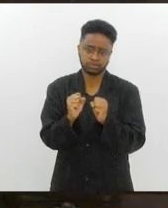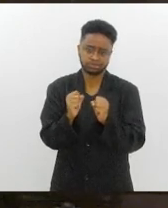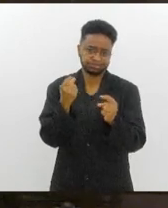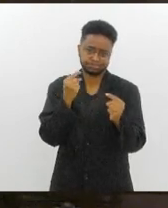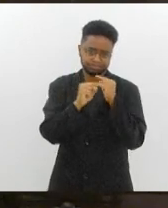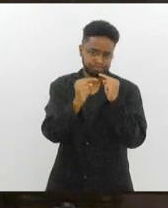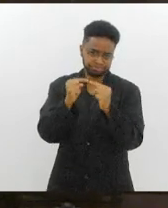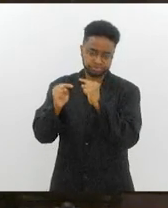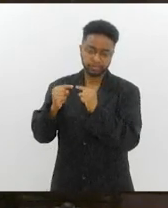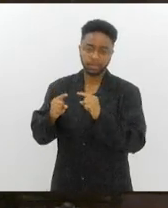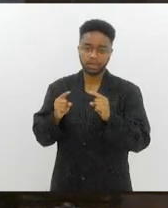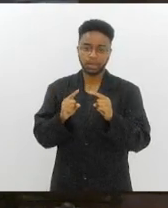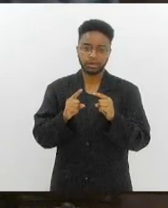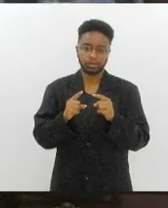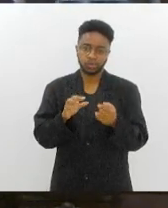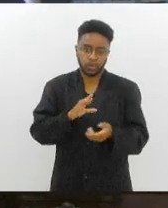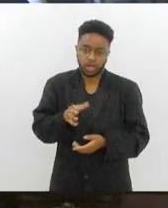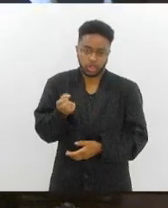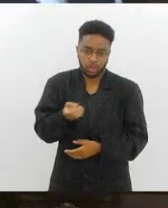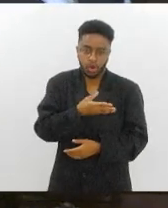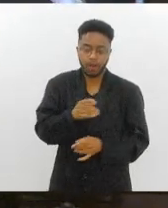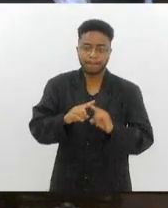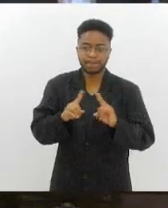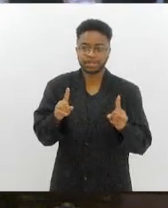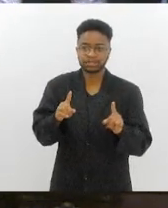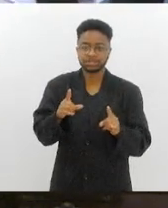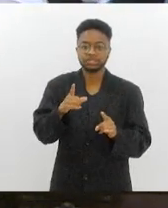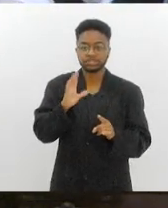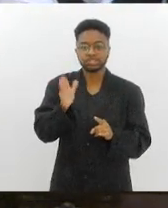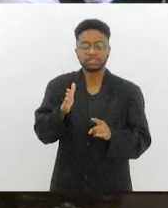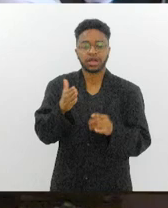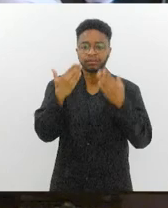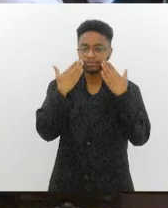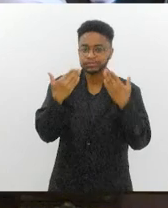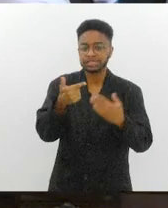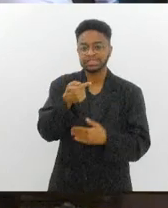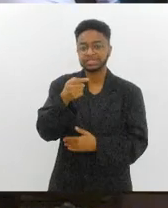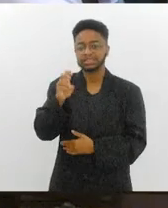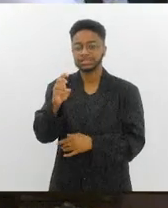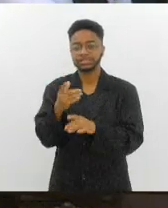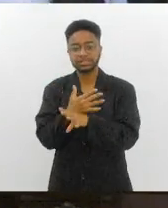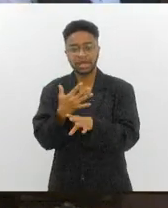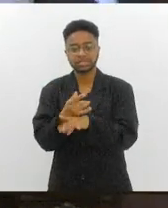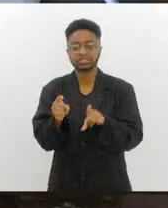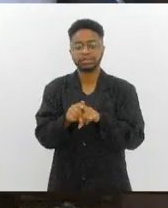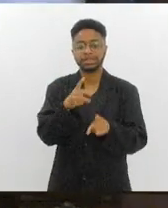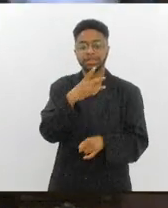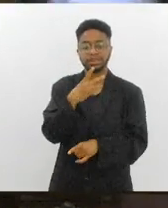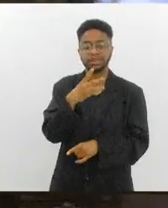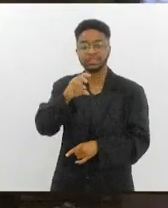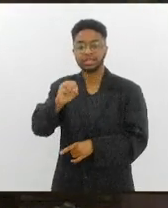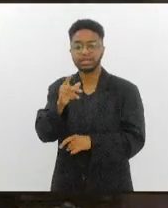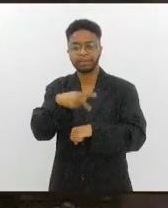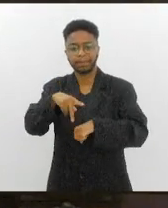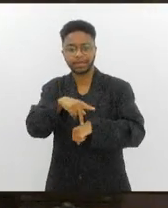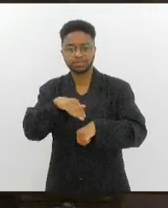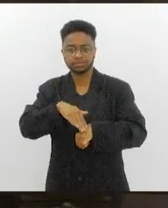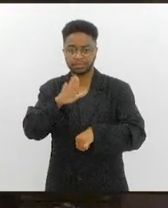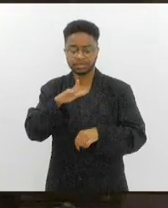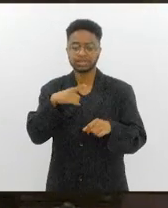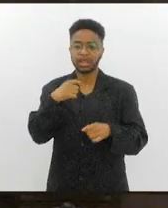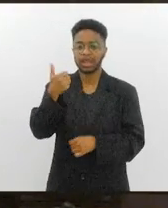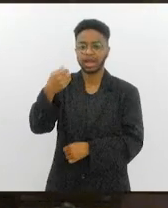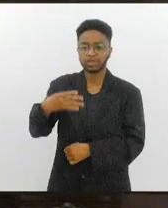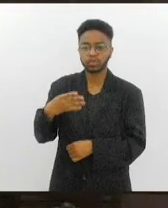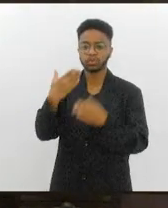estarem errados, não atualizados, em 75 cidades, em mais de 30 países, são 14 espetáculos. Então, de fato,